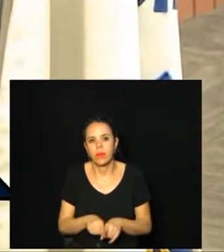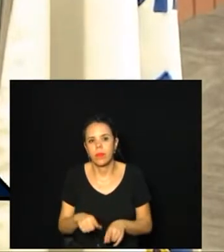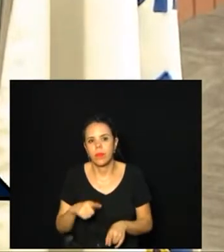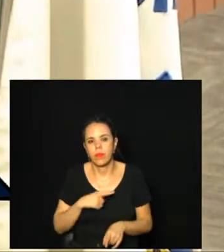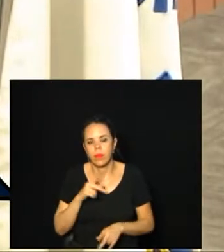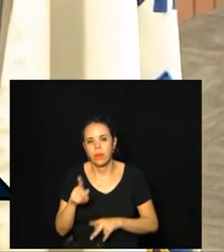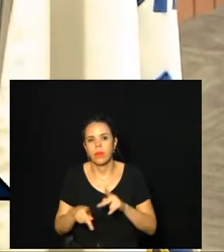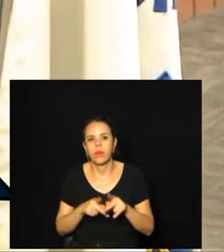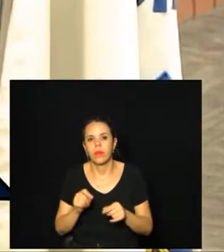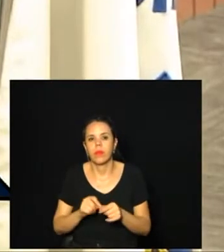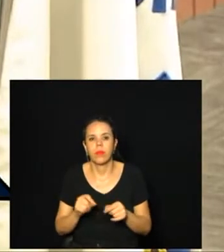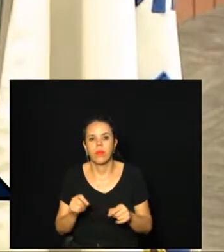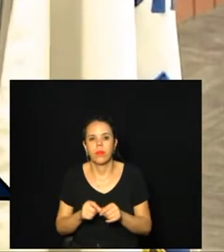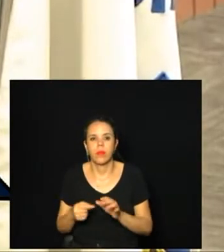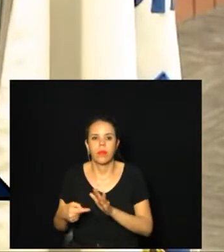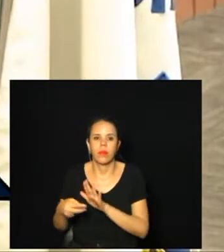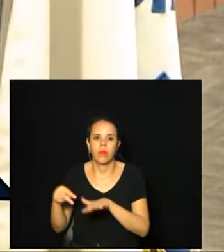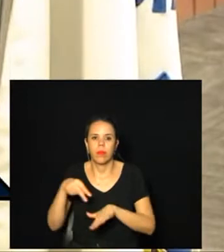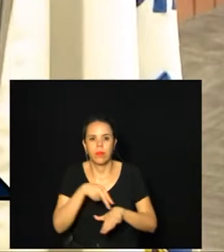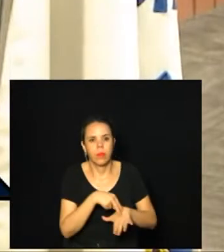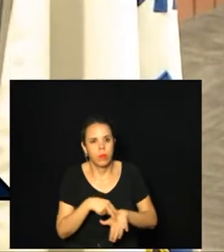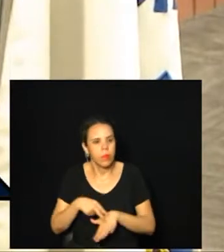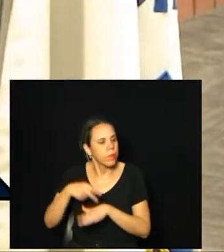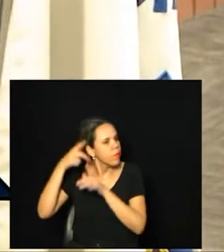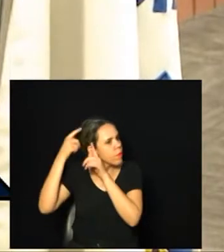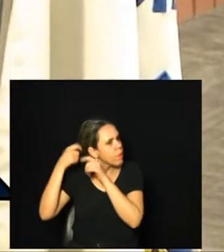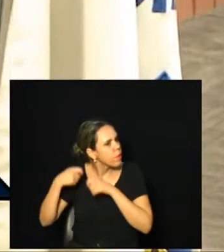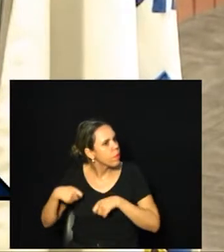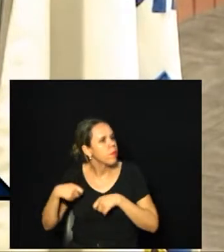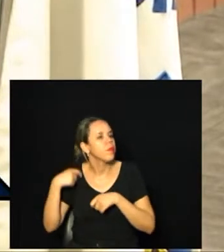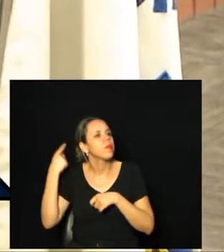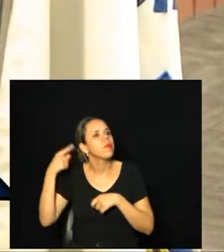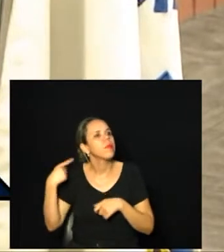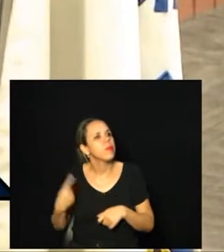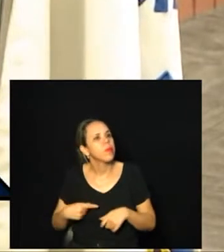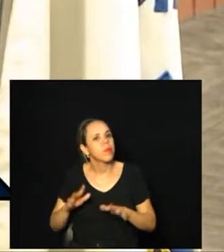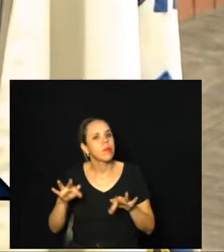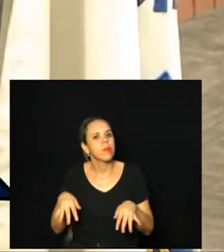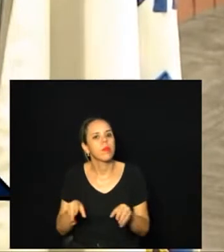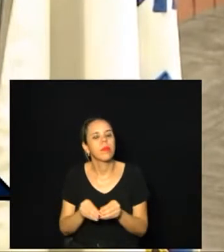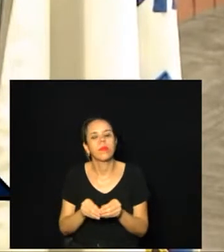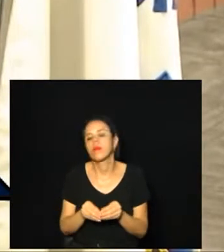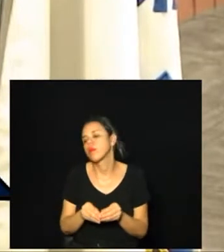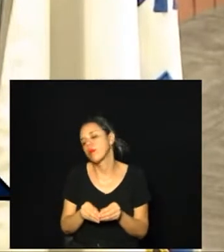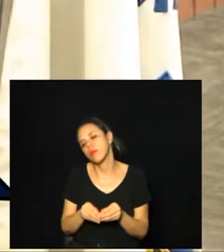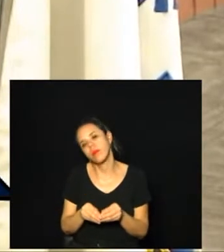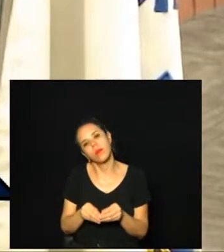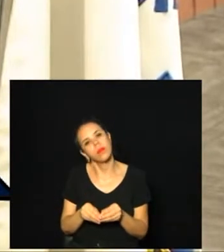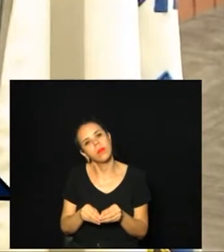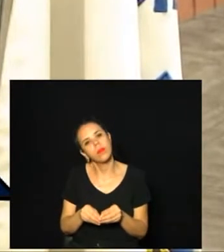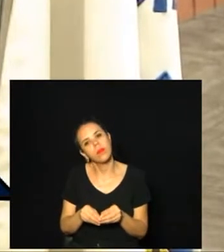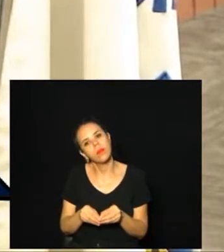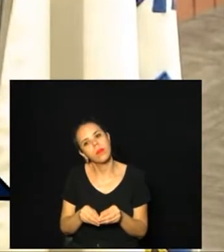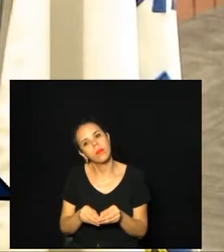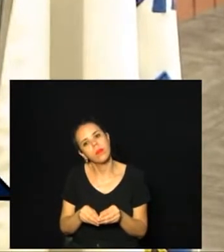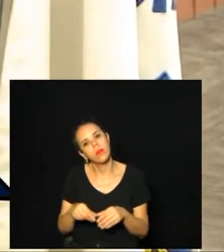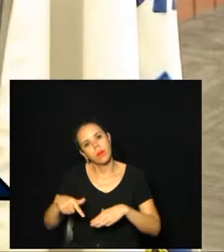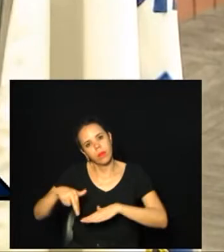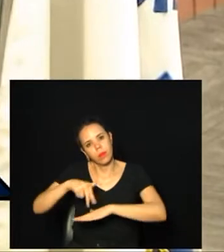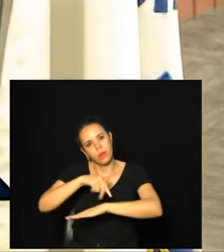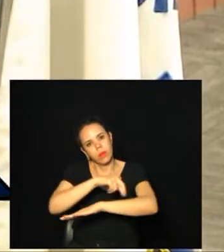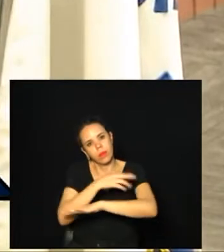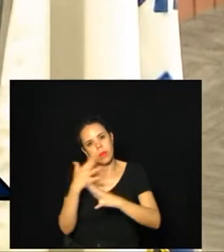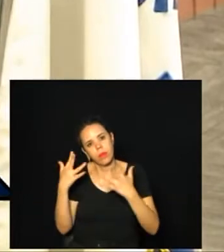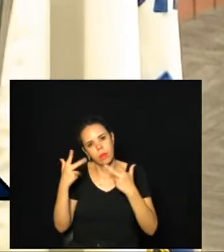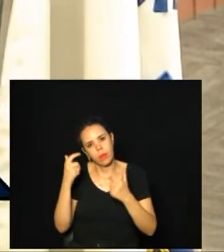algumas pessoas fazendo outro tipo de apresentação de cabelo e depois é finalizado com esse desfile